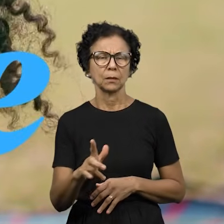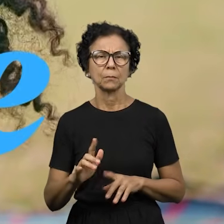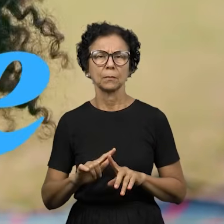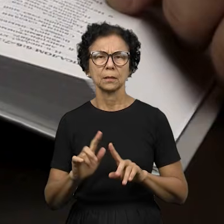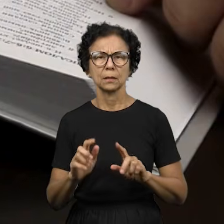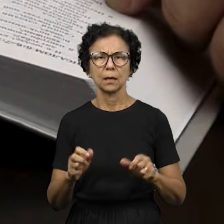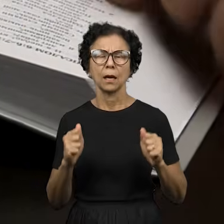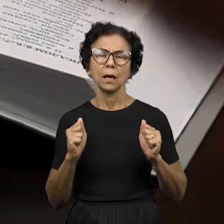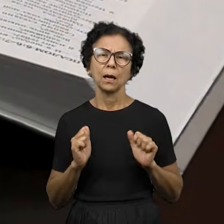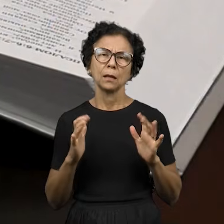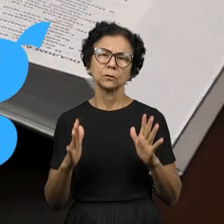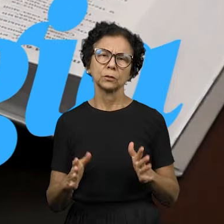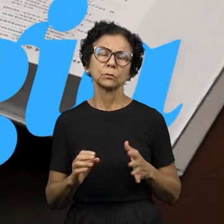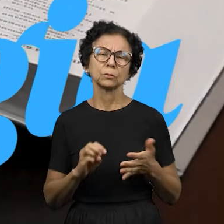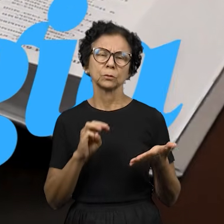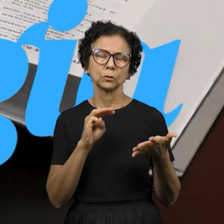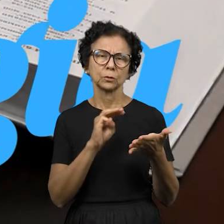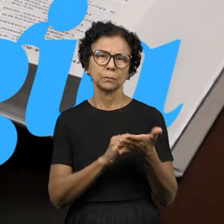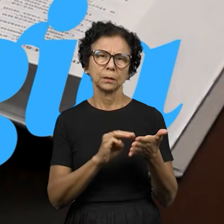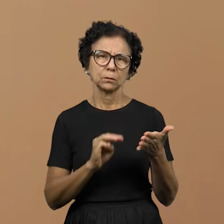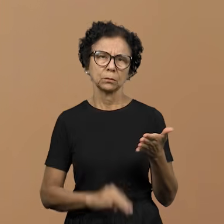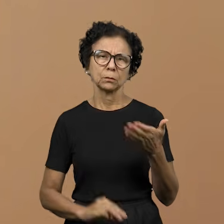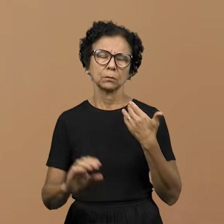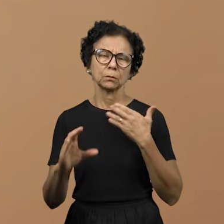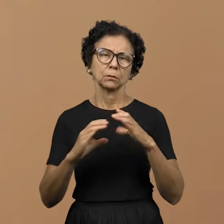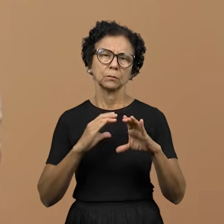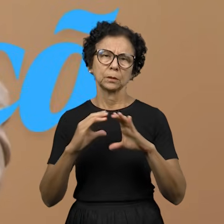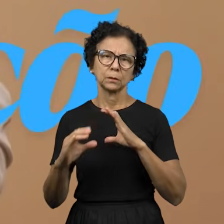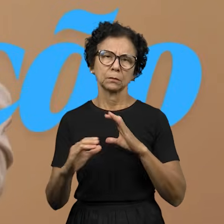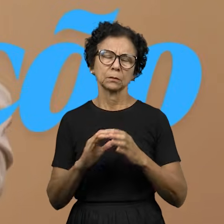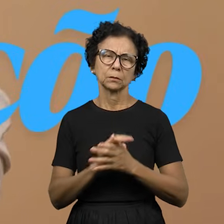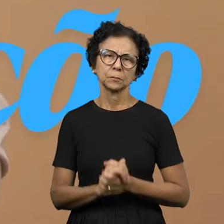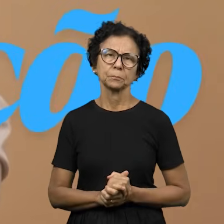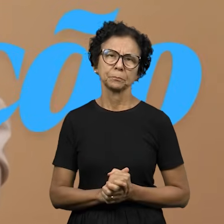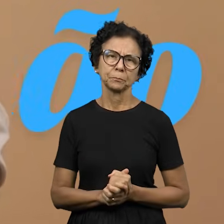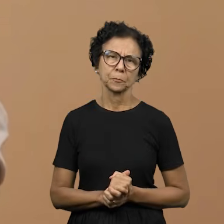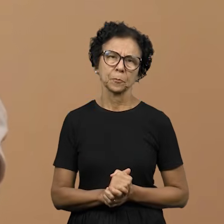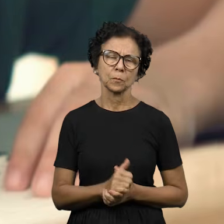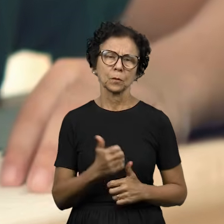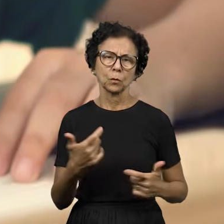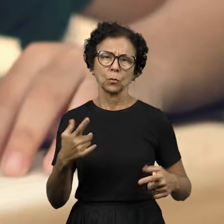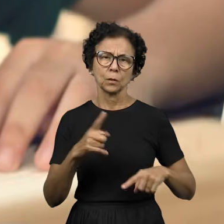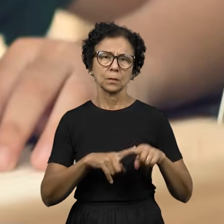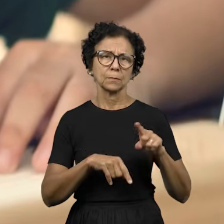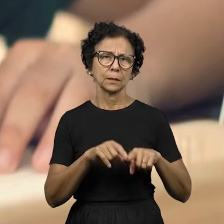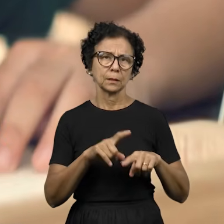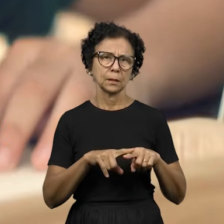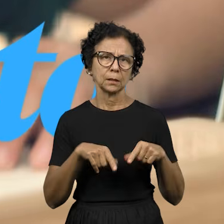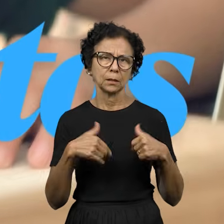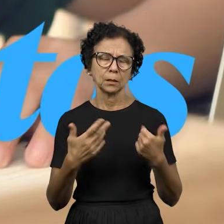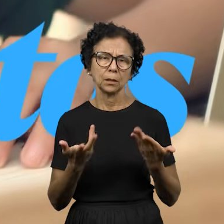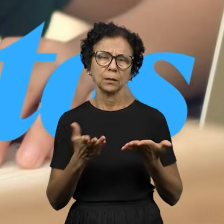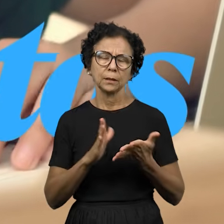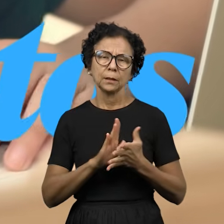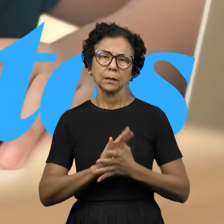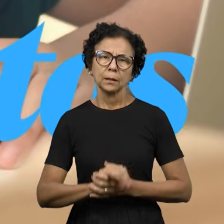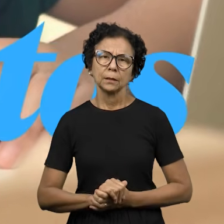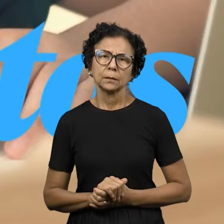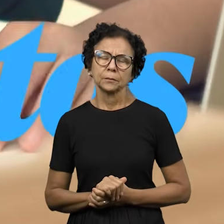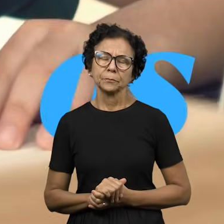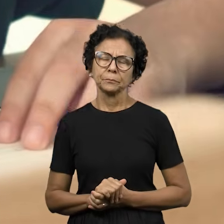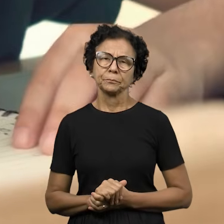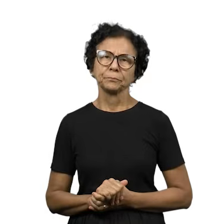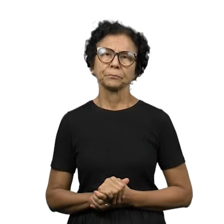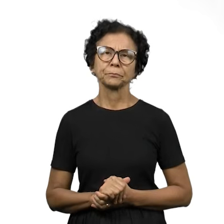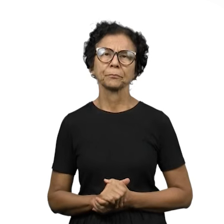atitude, metodologia, comunicação, instrumentos e também o eixo programático. Tudo